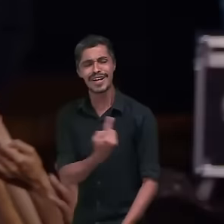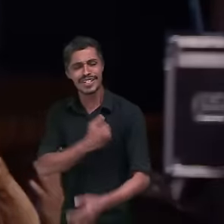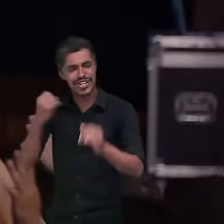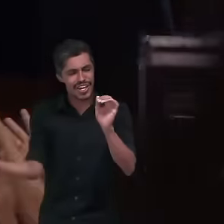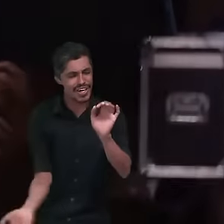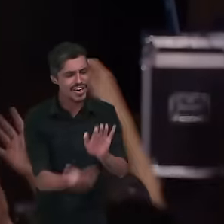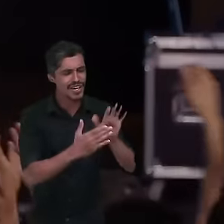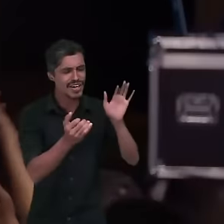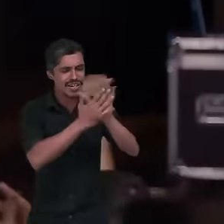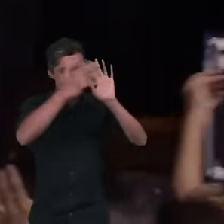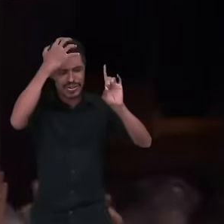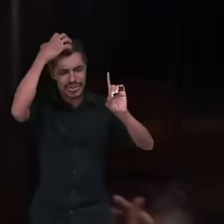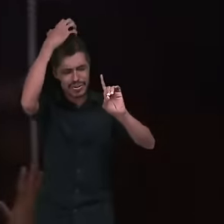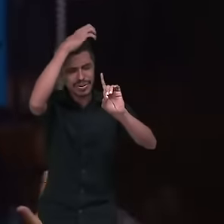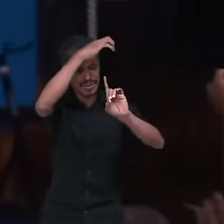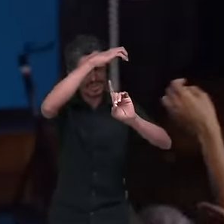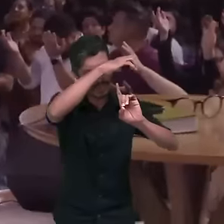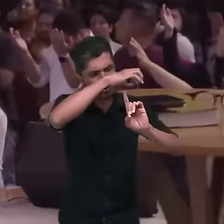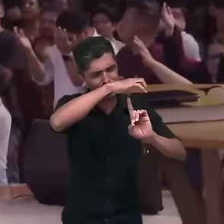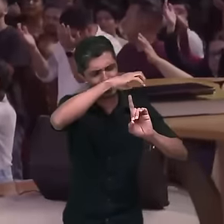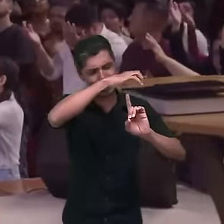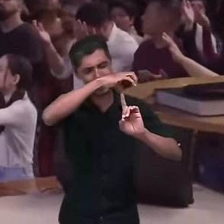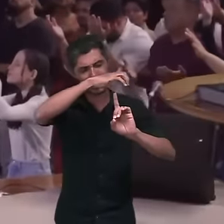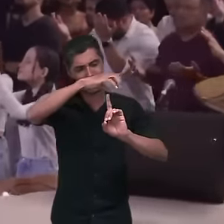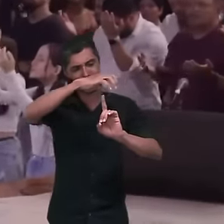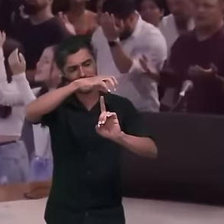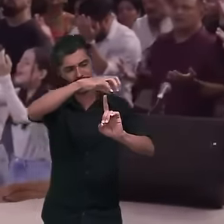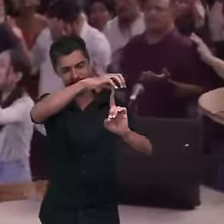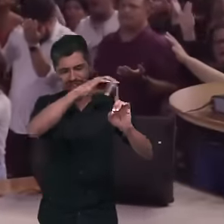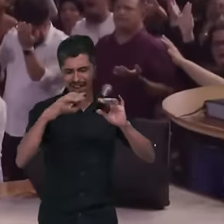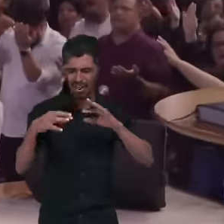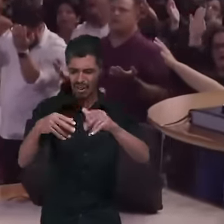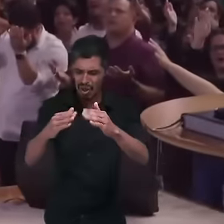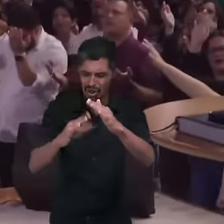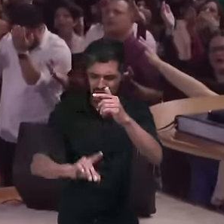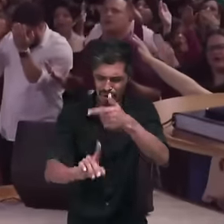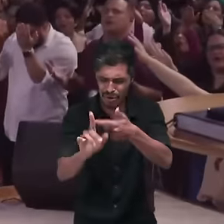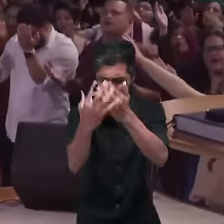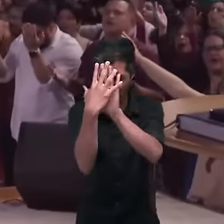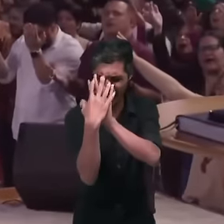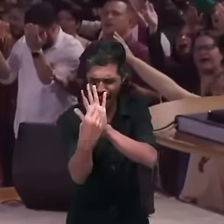Rei Jesus. Última vez, só a igreja. Ao